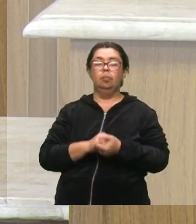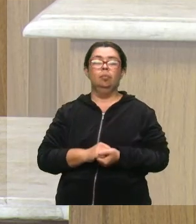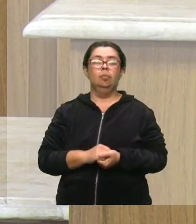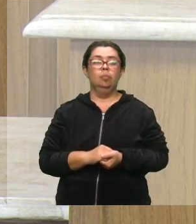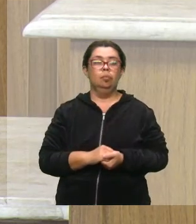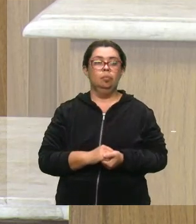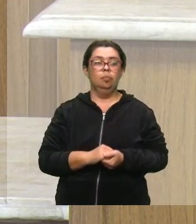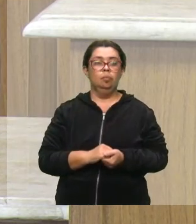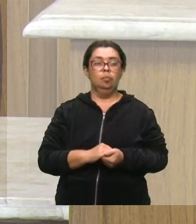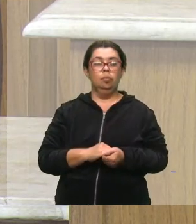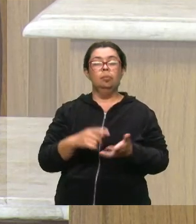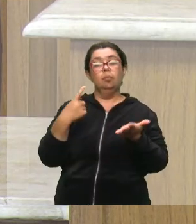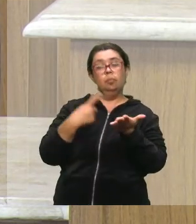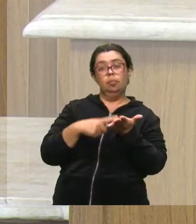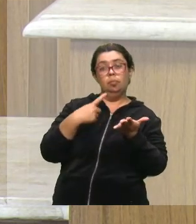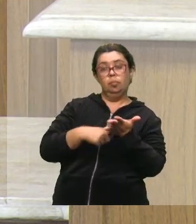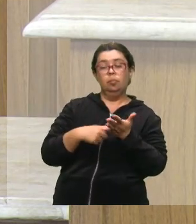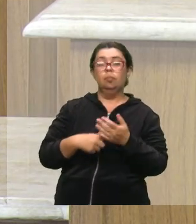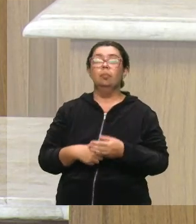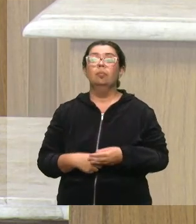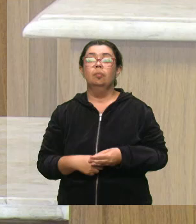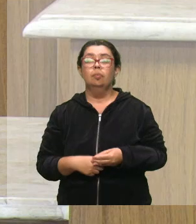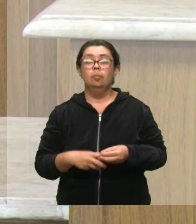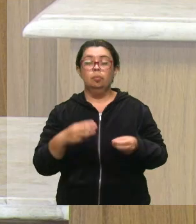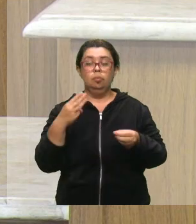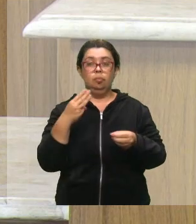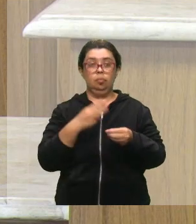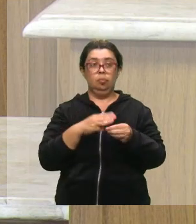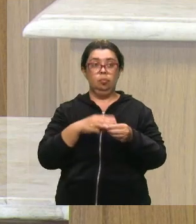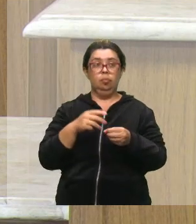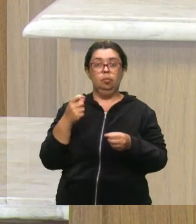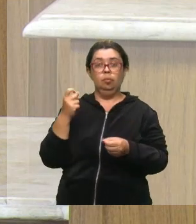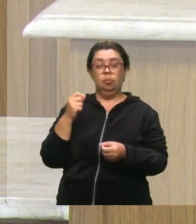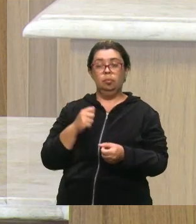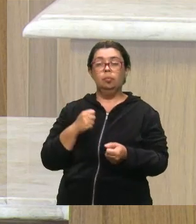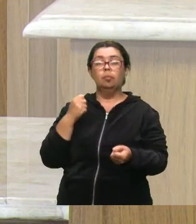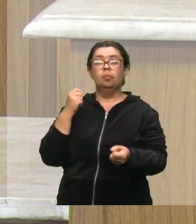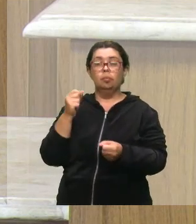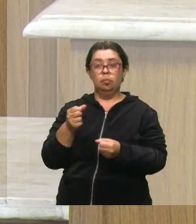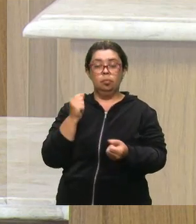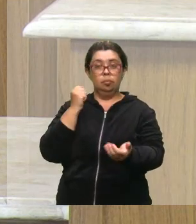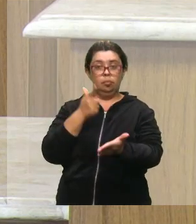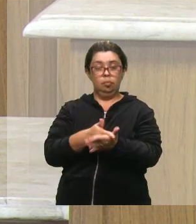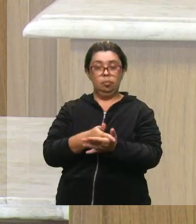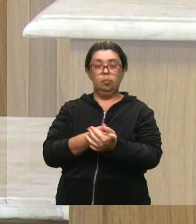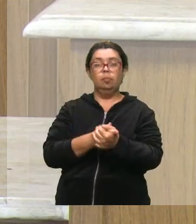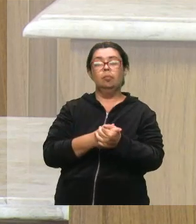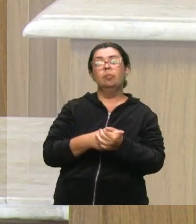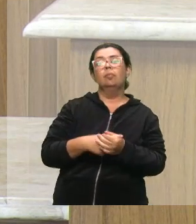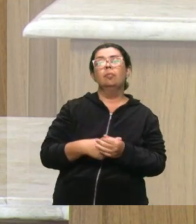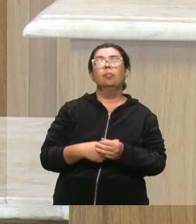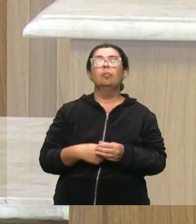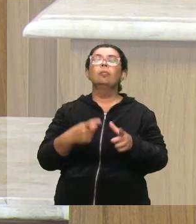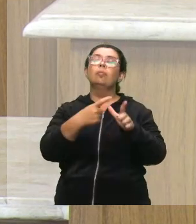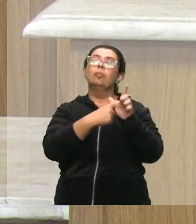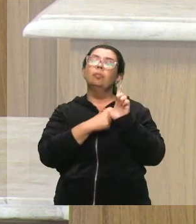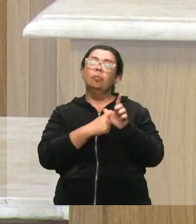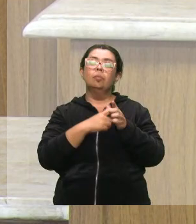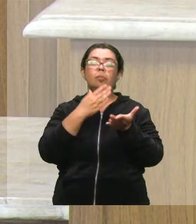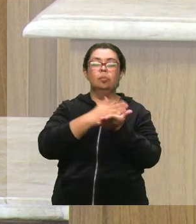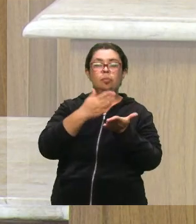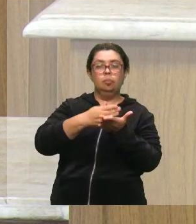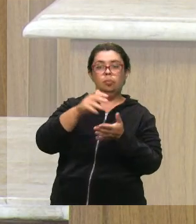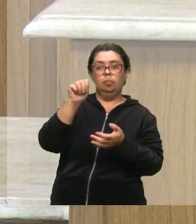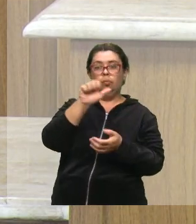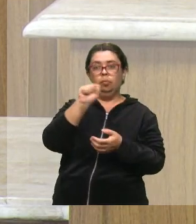R$ 74.763.810,84. Engloba compromissos financeiros do município, como pagamento de precatórios, financiamentos, parcelamentos com Assisprev, contribuição